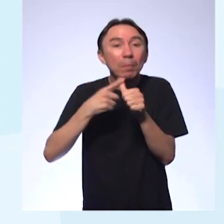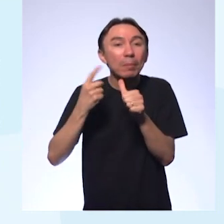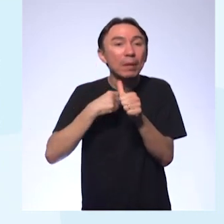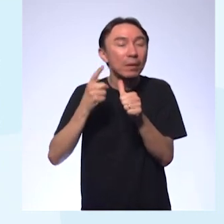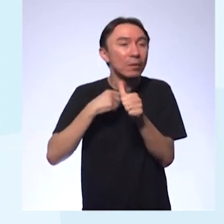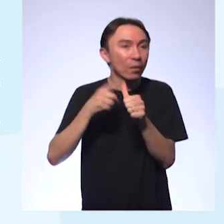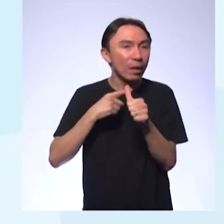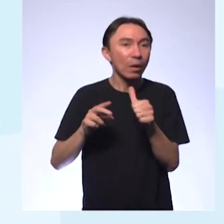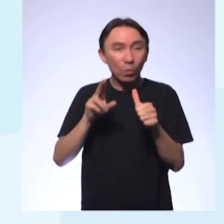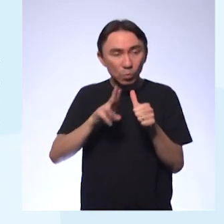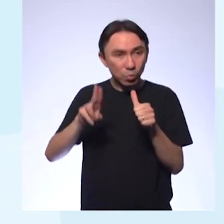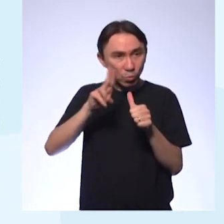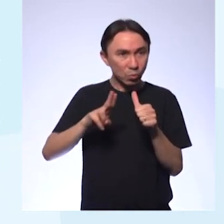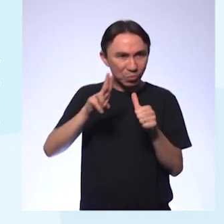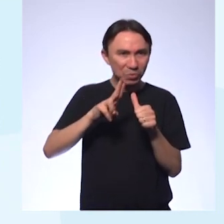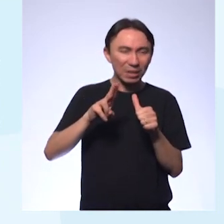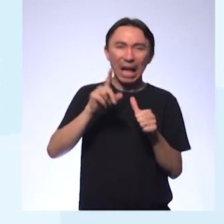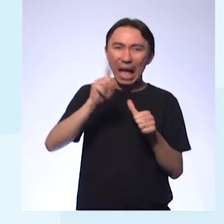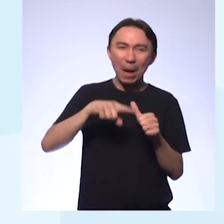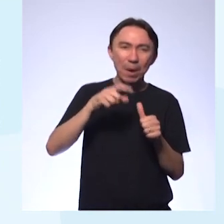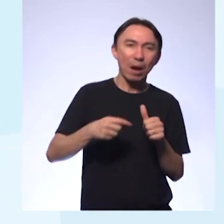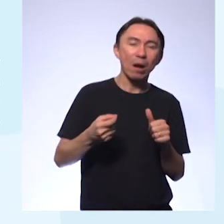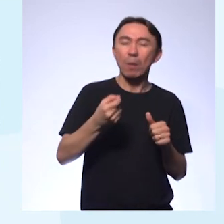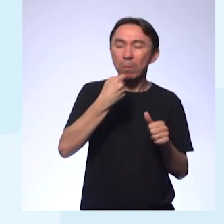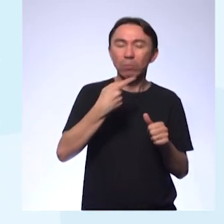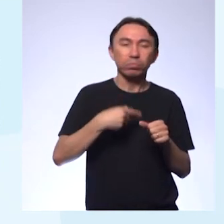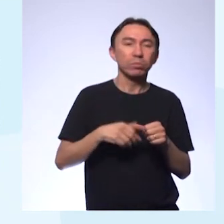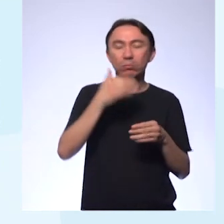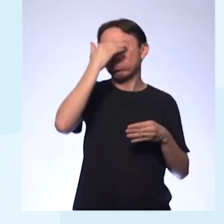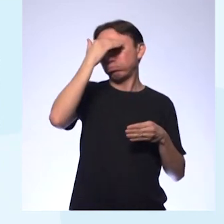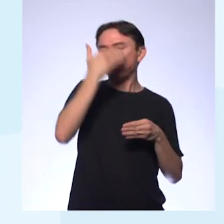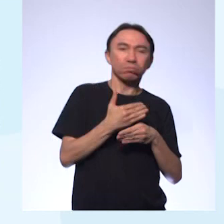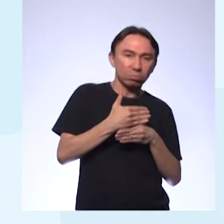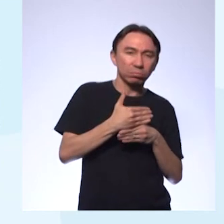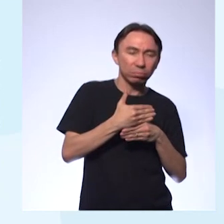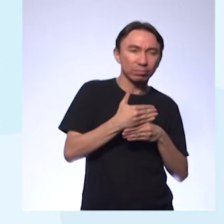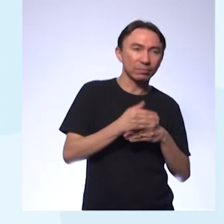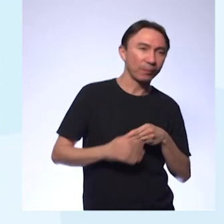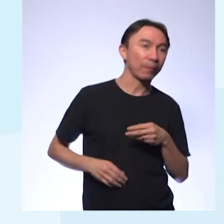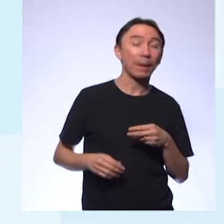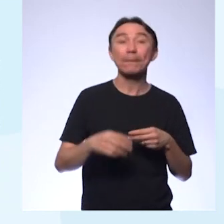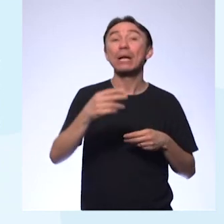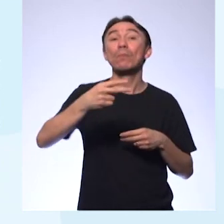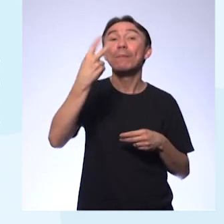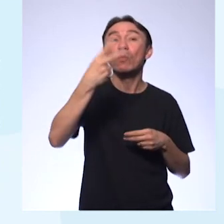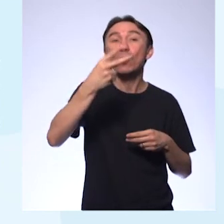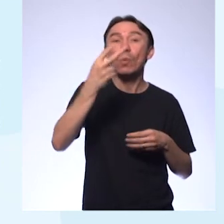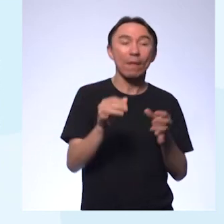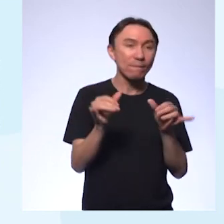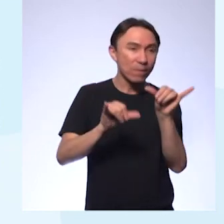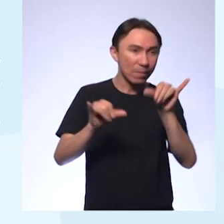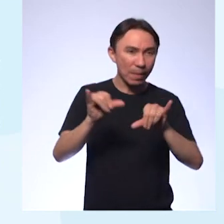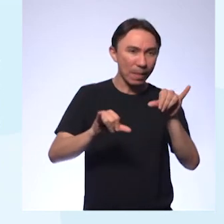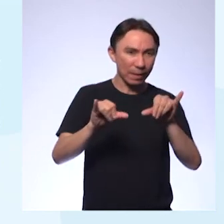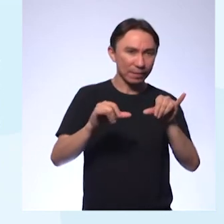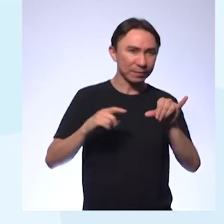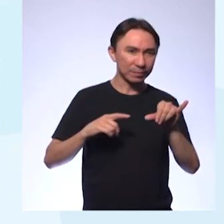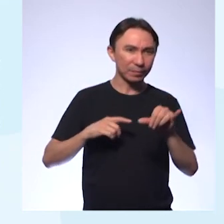utilizado como sedativo. Só que a segunda fórmula, que a gente chama de um